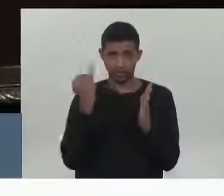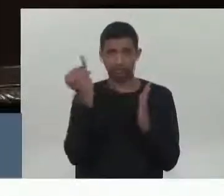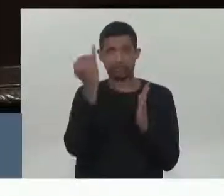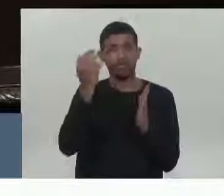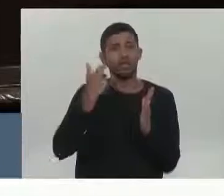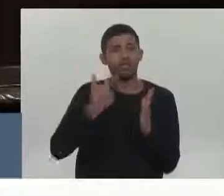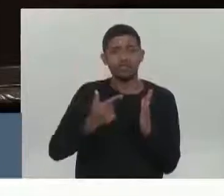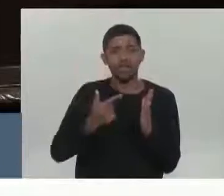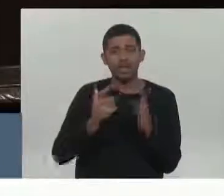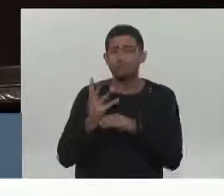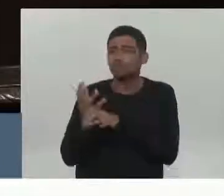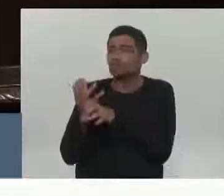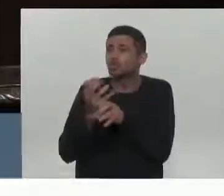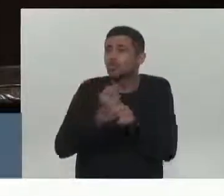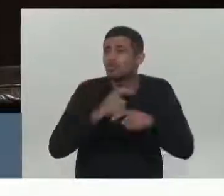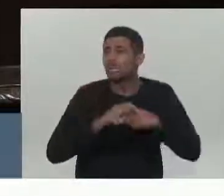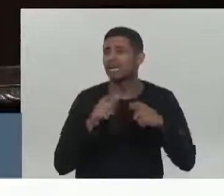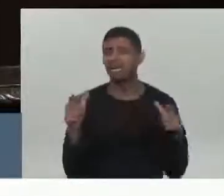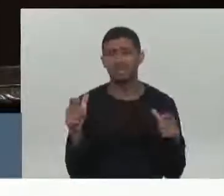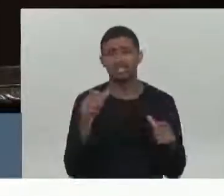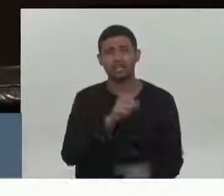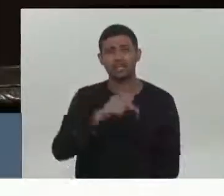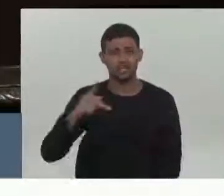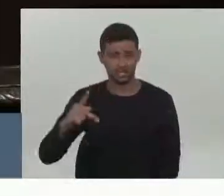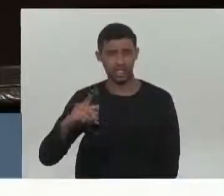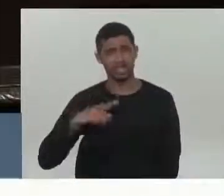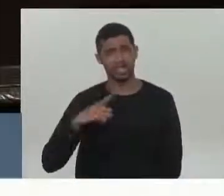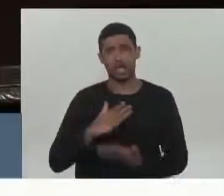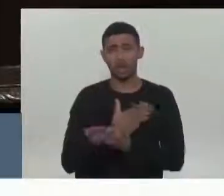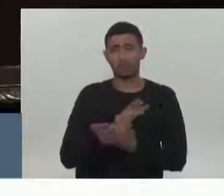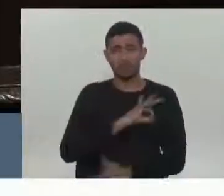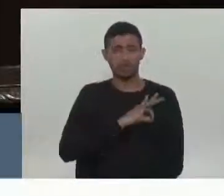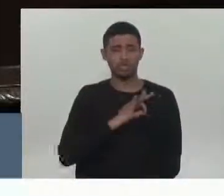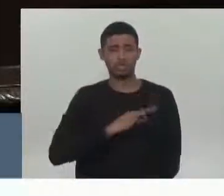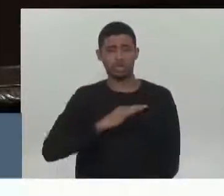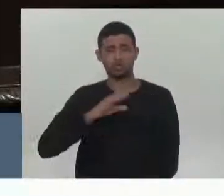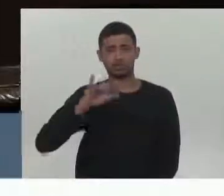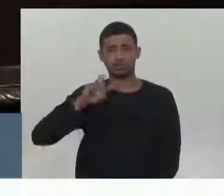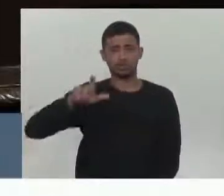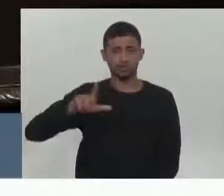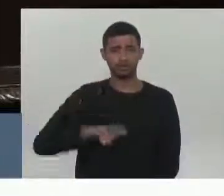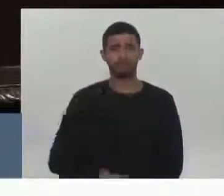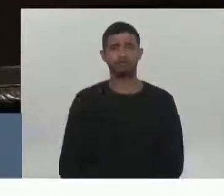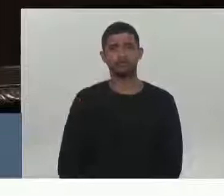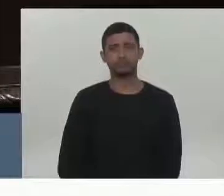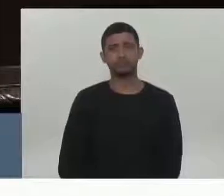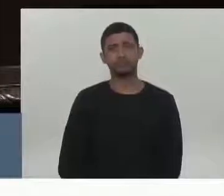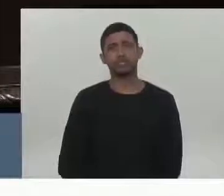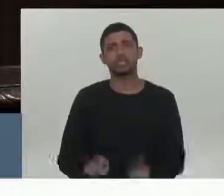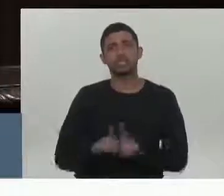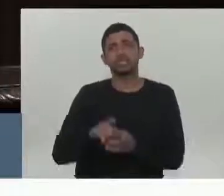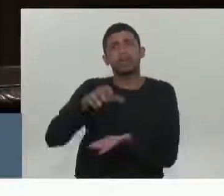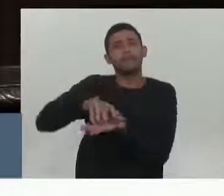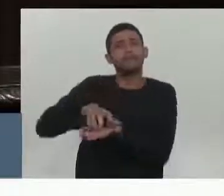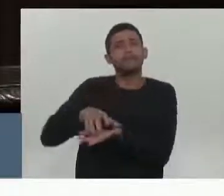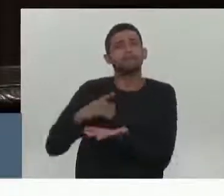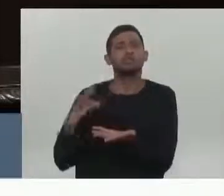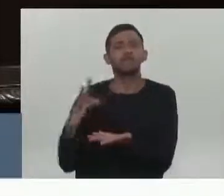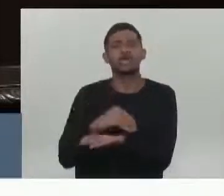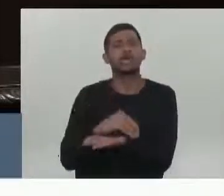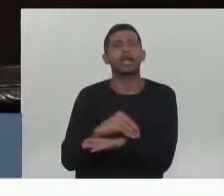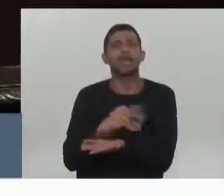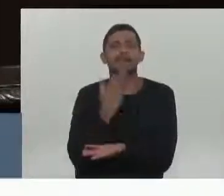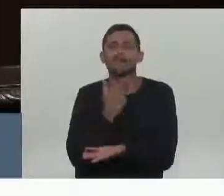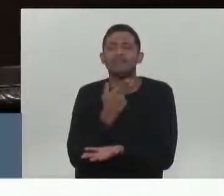de aposentadorias de policiais civis, o deputado Márcio Alberto é policial, sabe dizer isso. O Departamento Geral diz o seguinte: como o